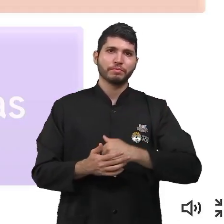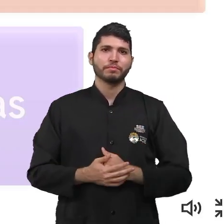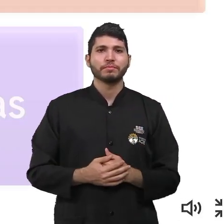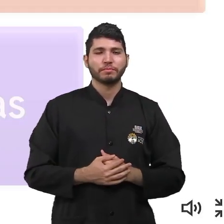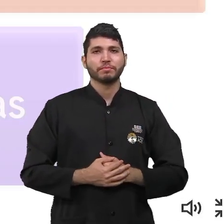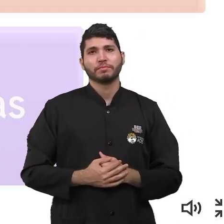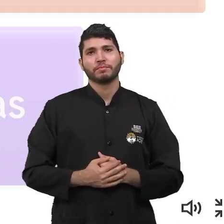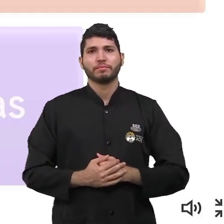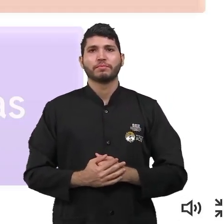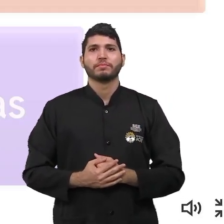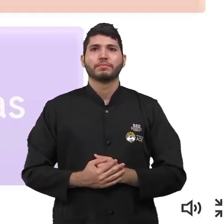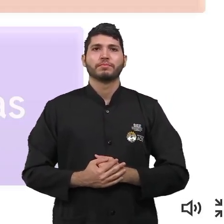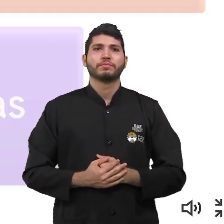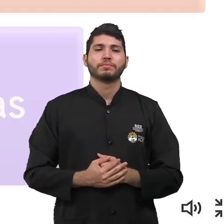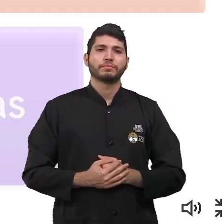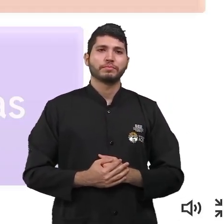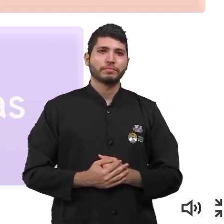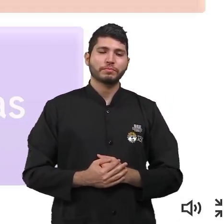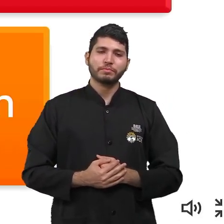Então,